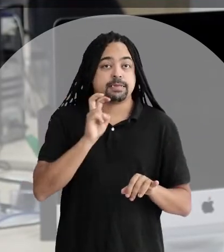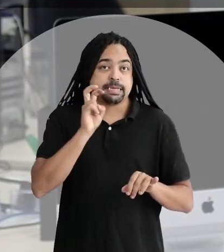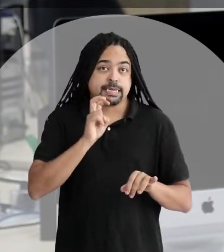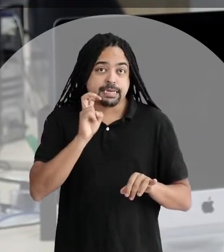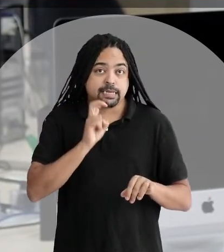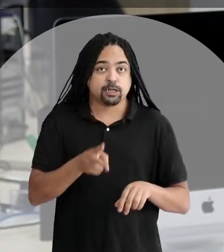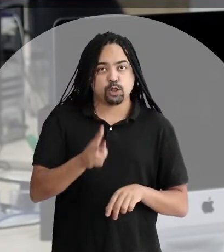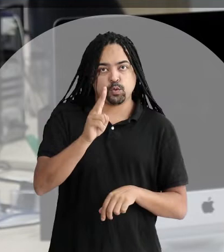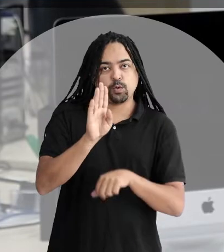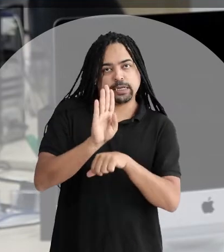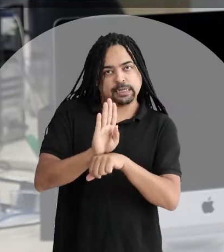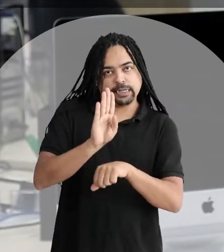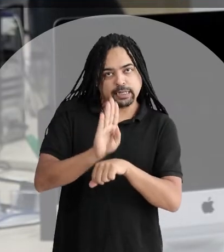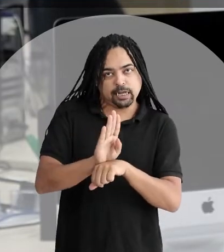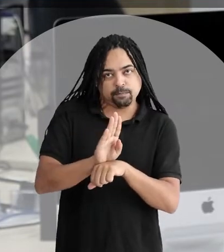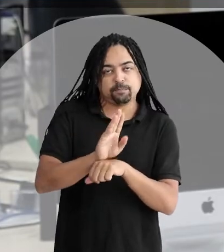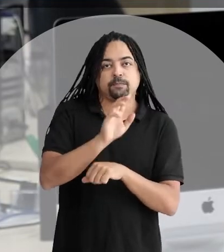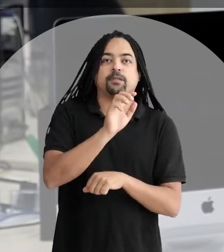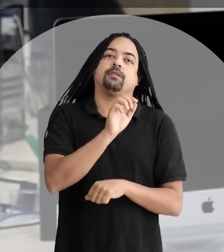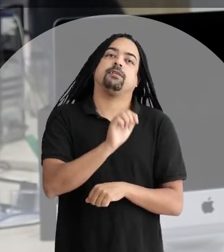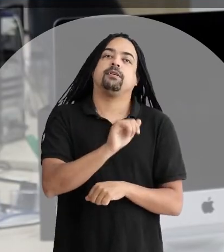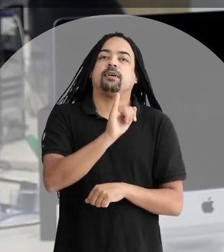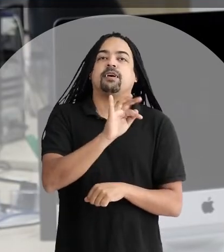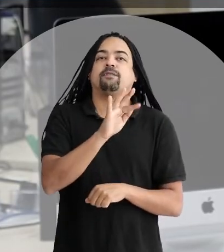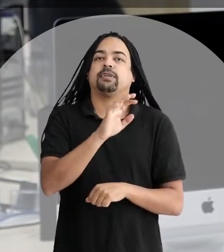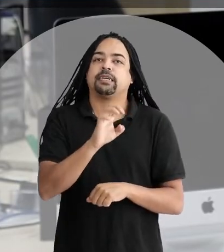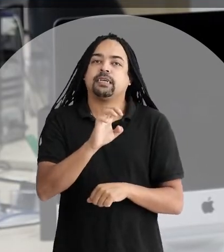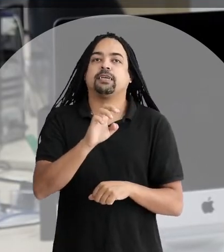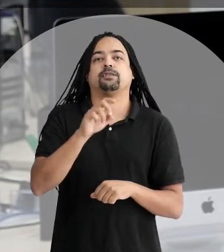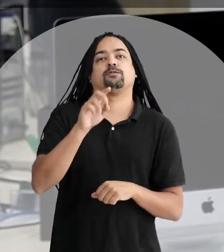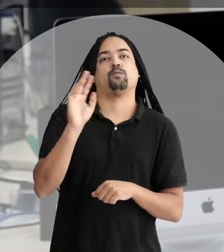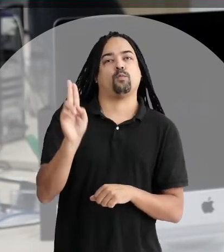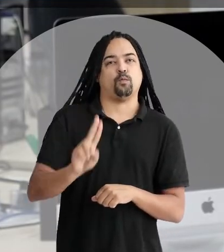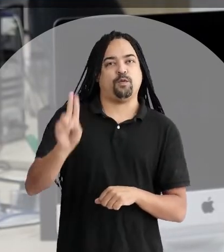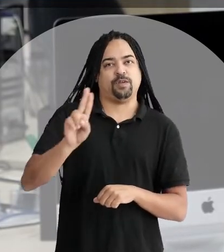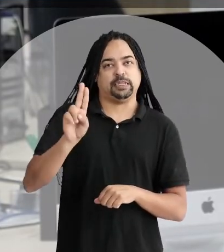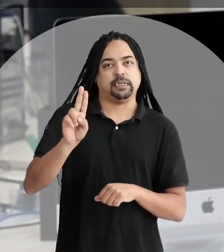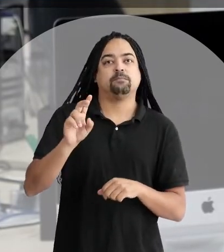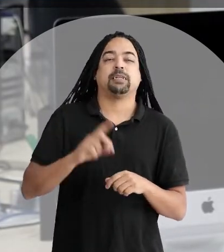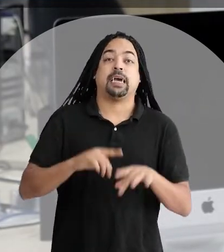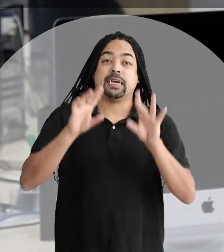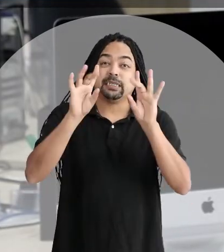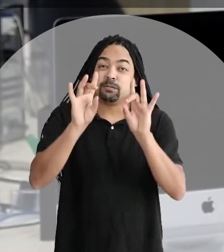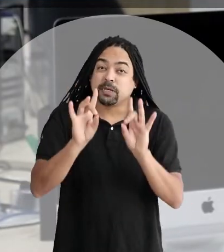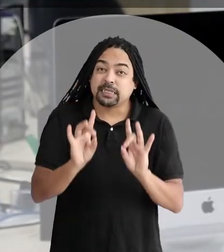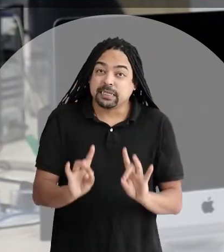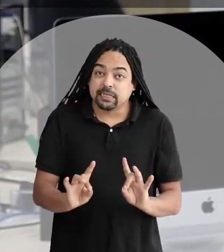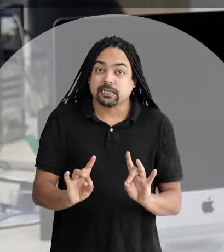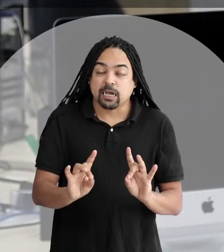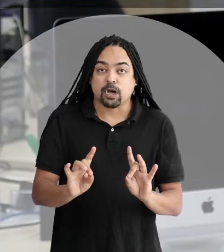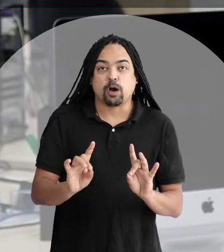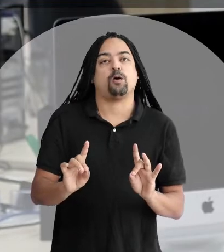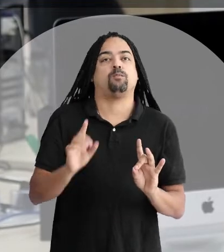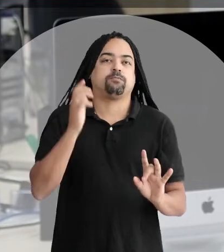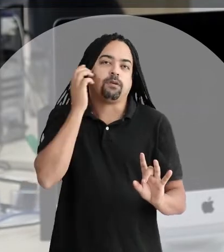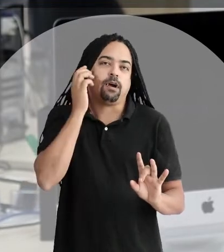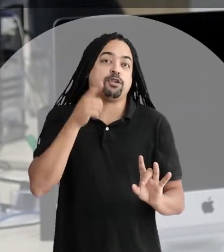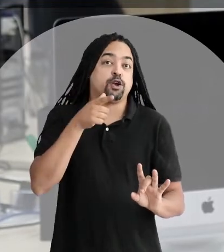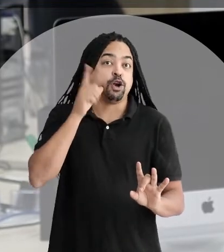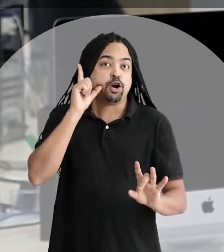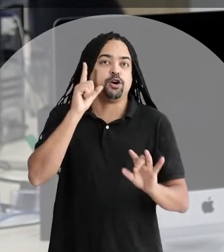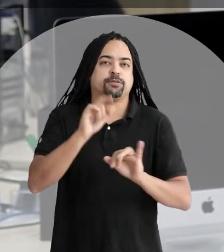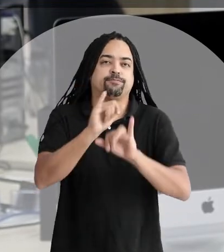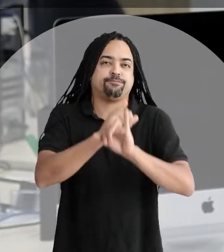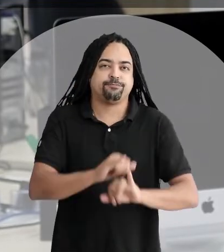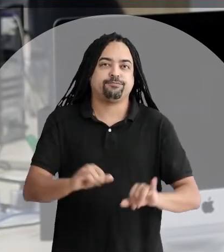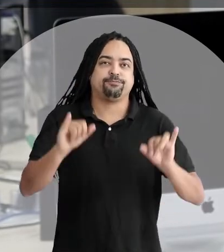14 horas na fm universitária a edição especial foi ao ar ontem se você curte rádio fica o convite para